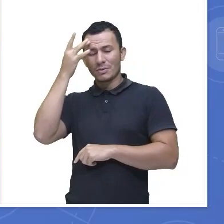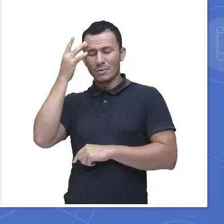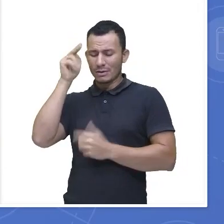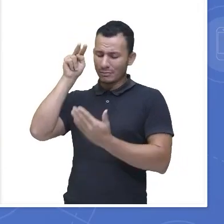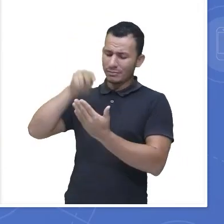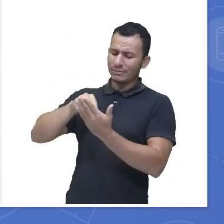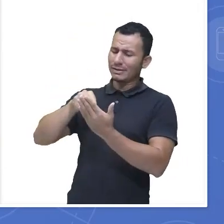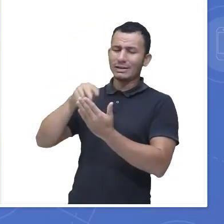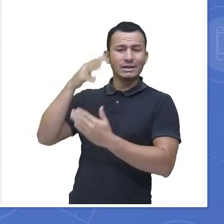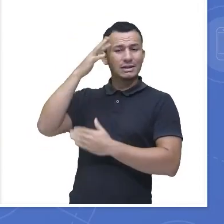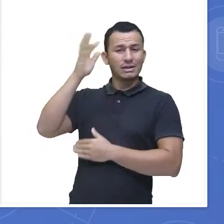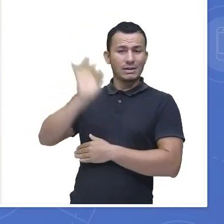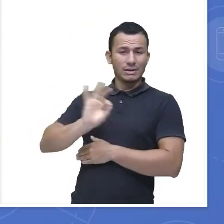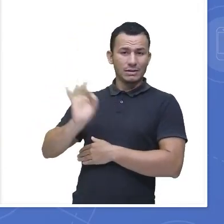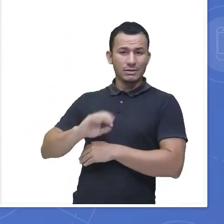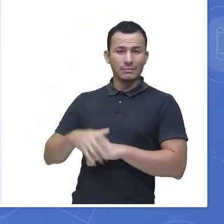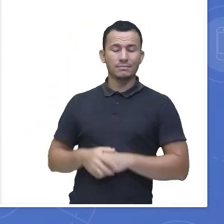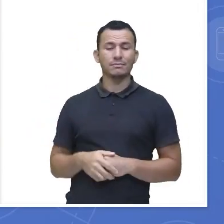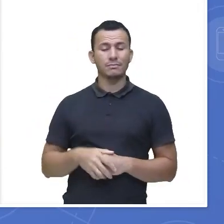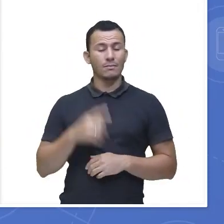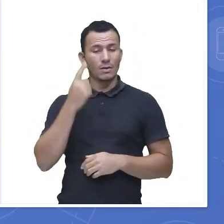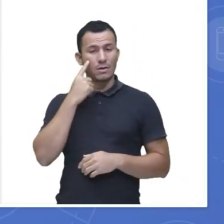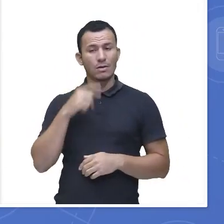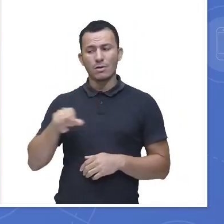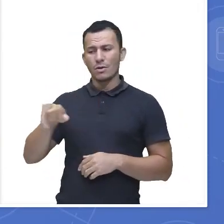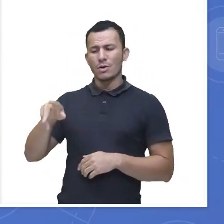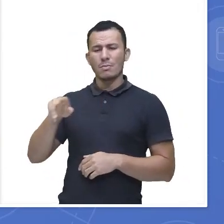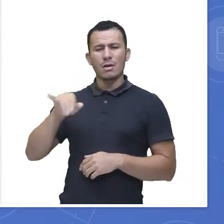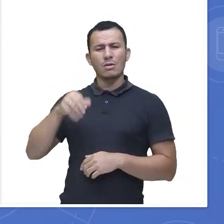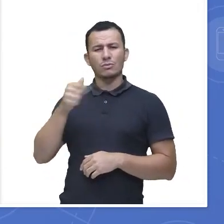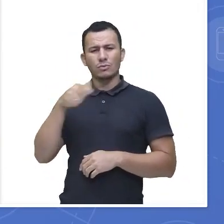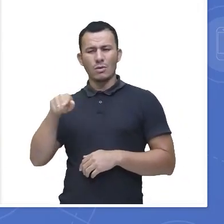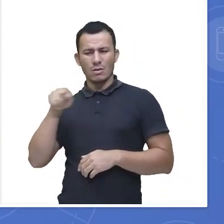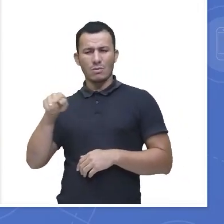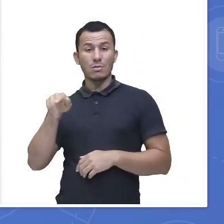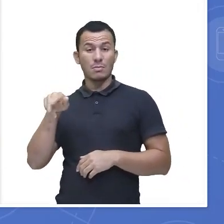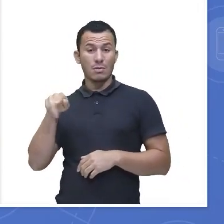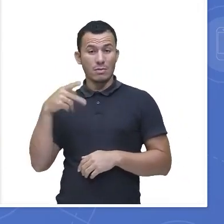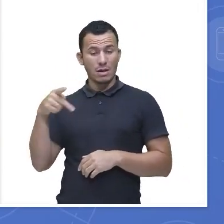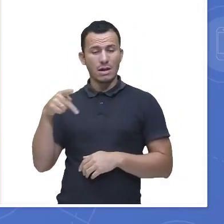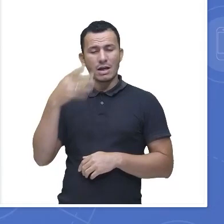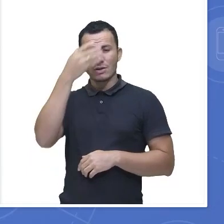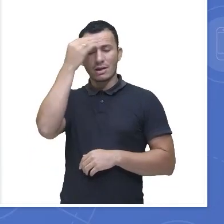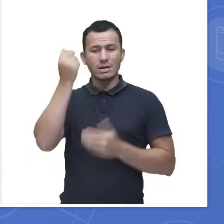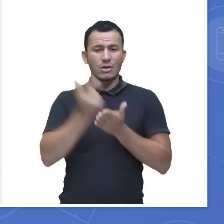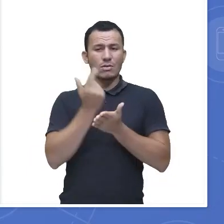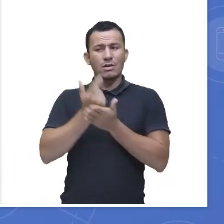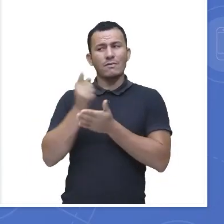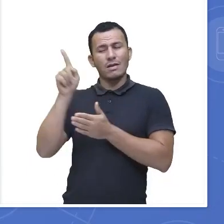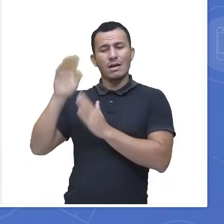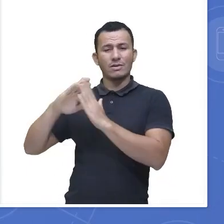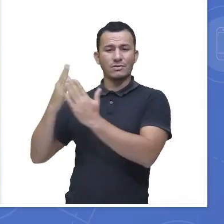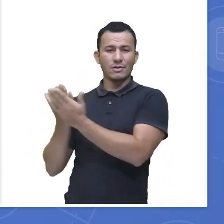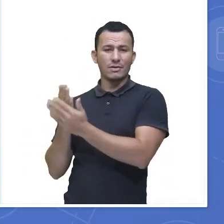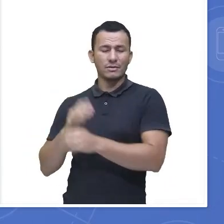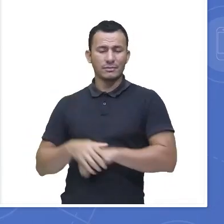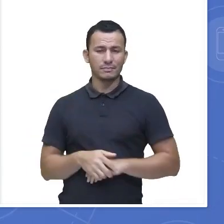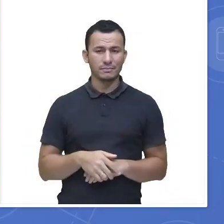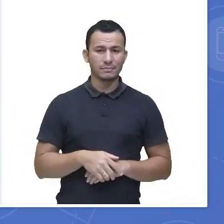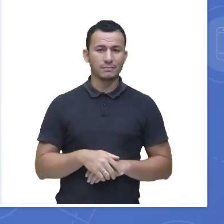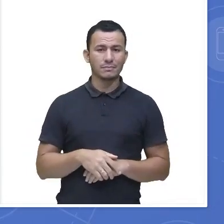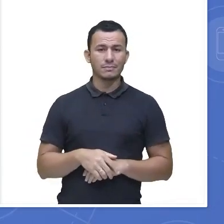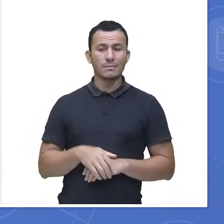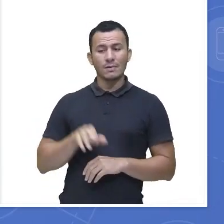Veja, o irmão de João esqueceu o seu livro na escola. Observe esse texto. O irmão de